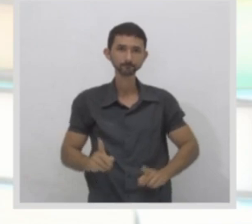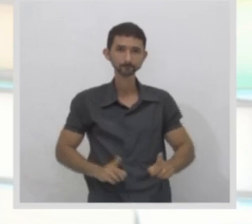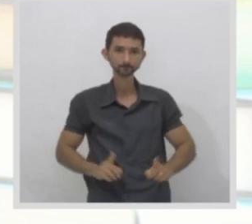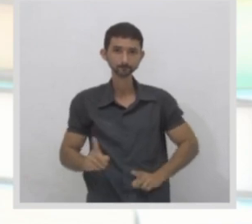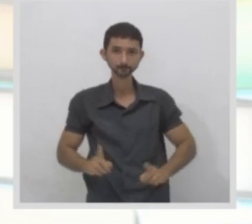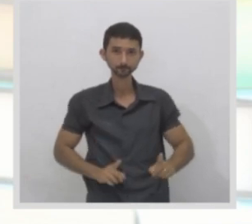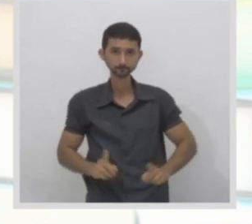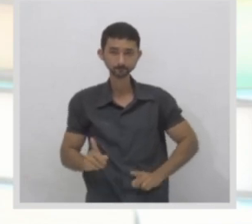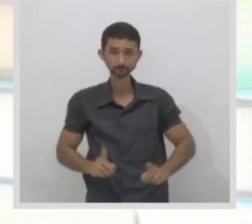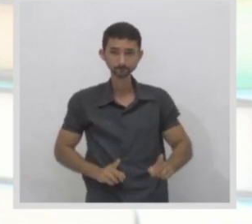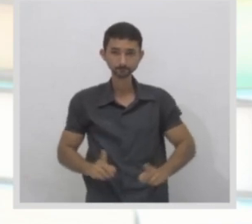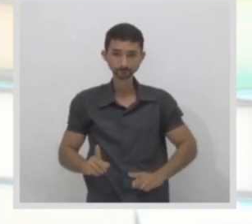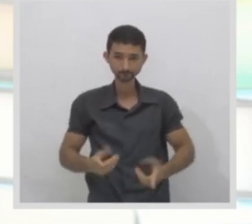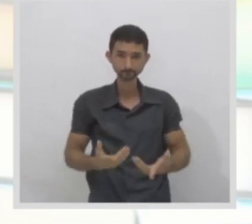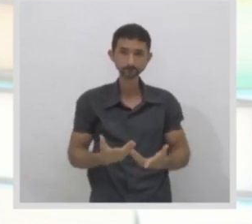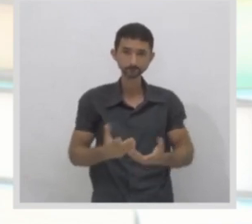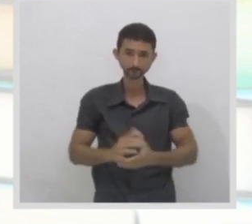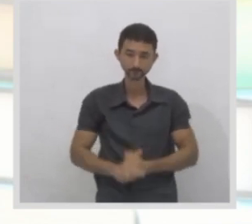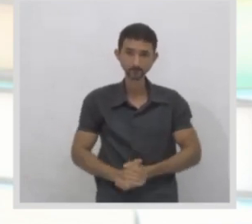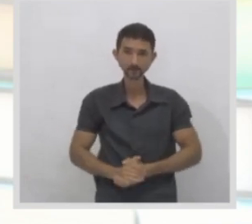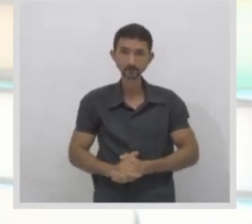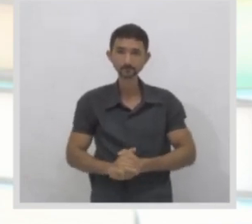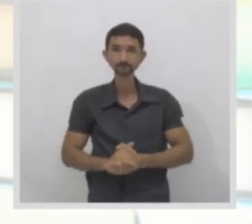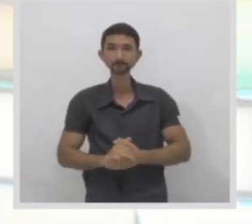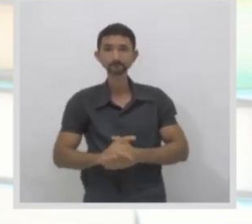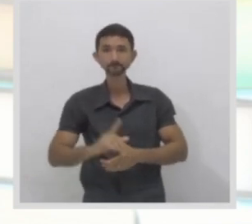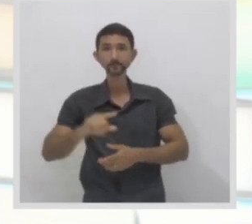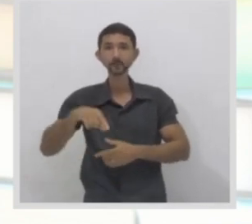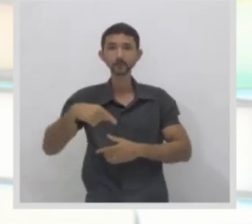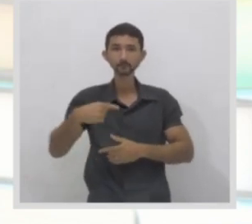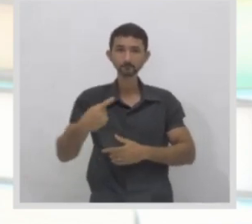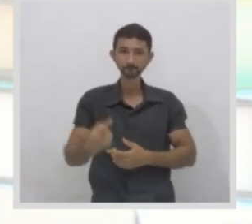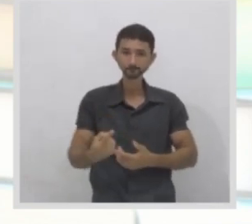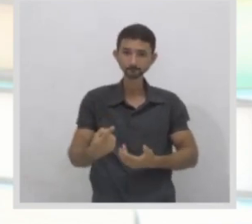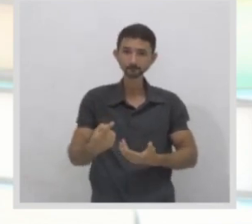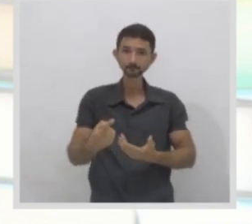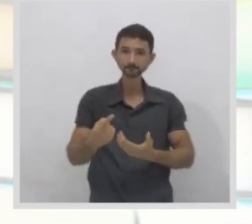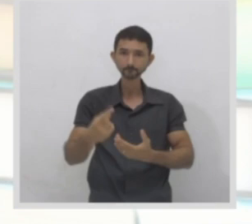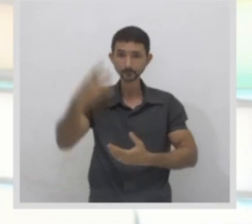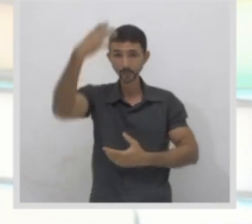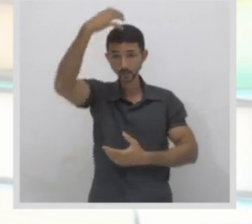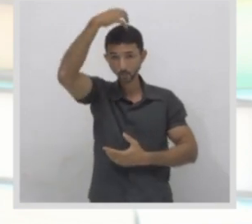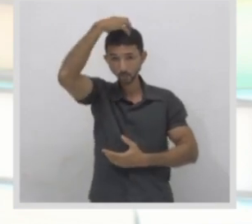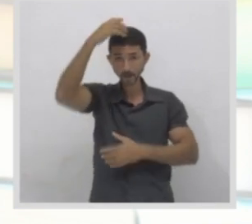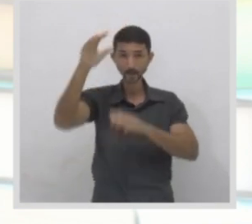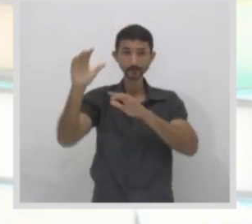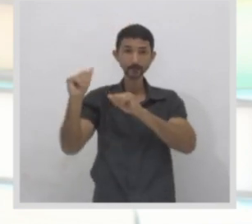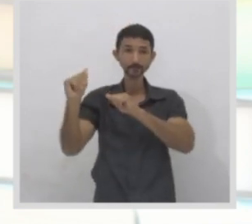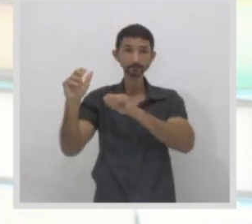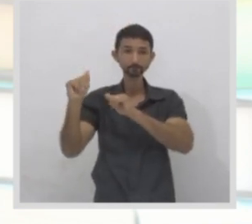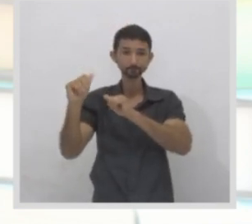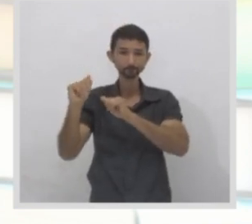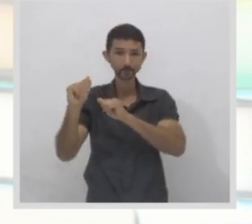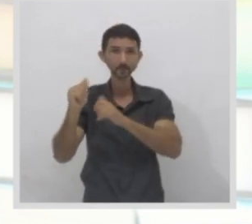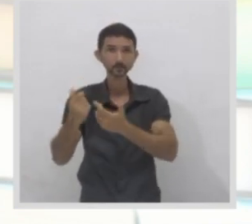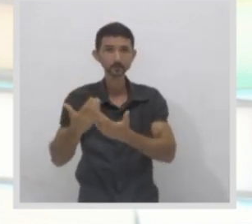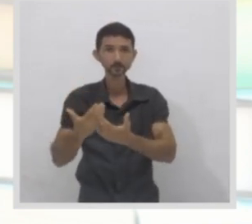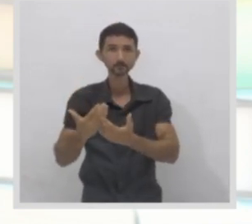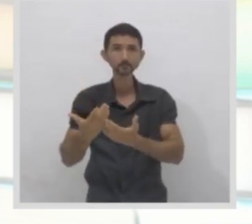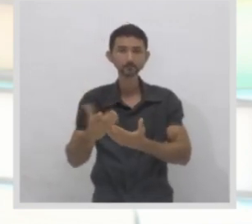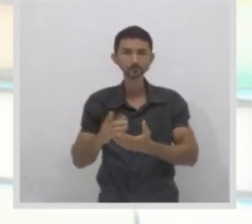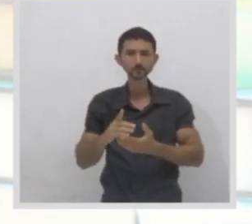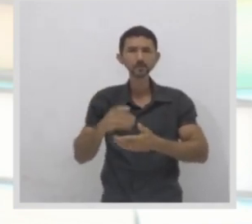Aqui o rei Dom Sebastião. E por conseguinte, o rei da Espanha, o Felipe II, né, ele